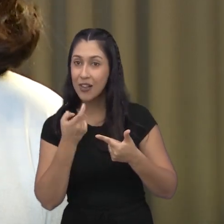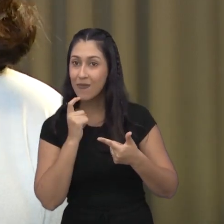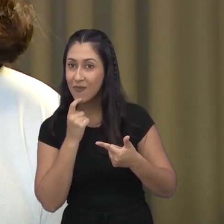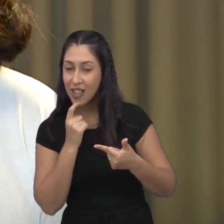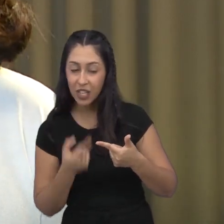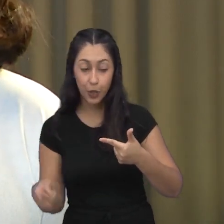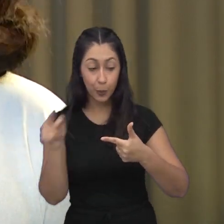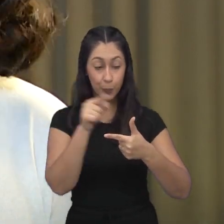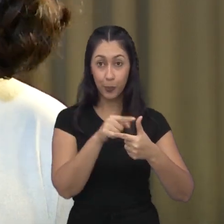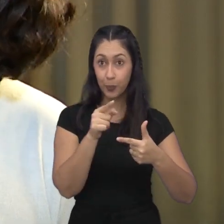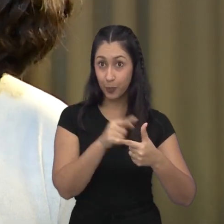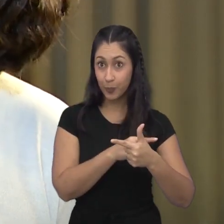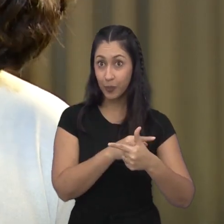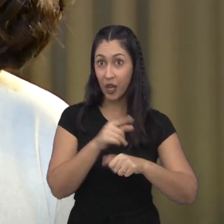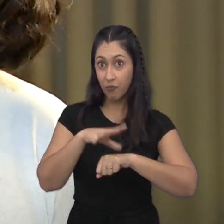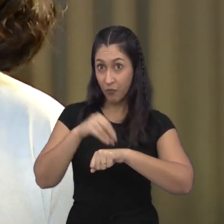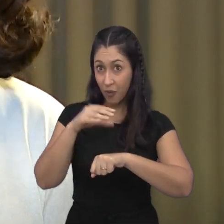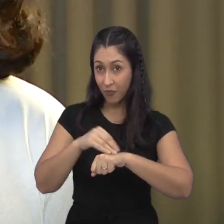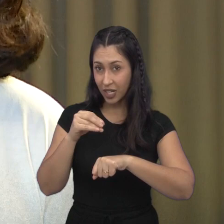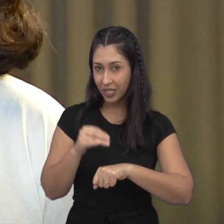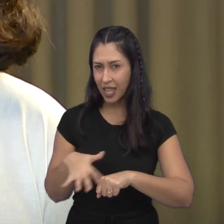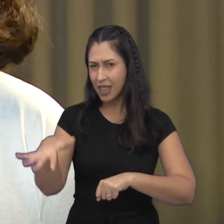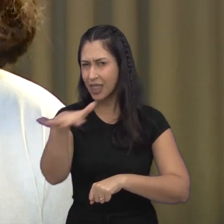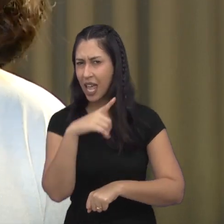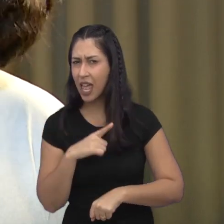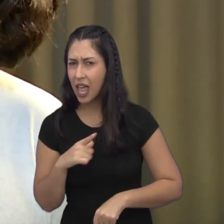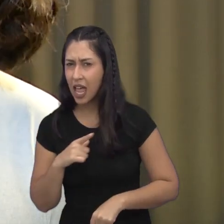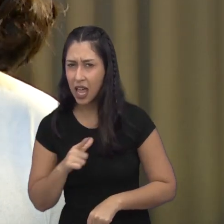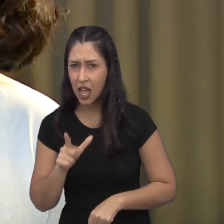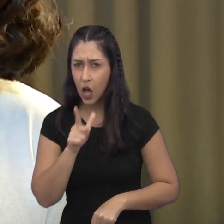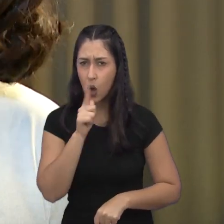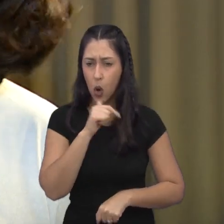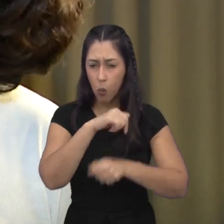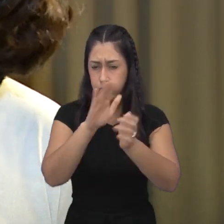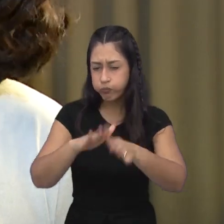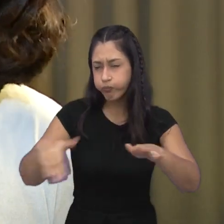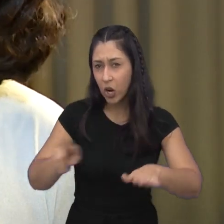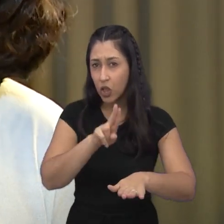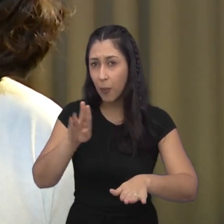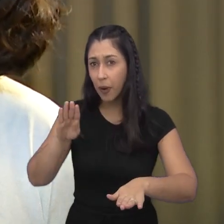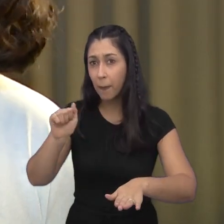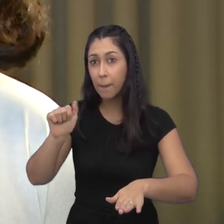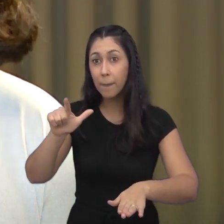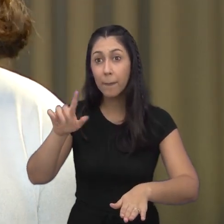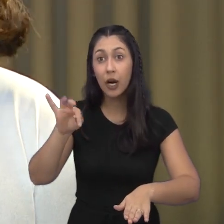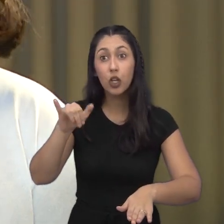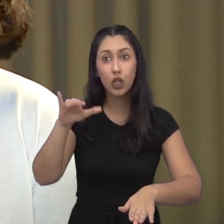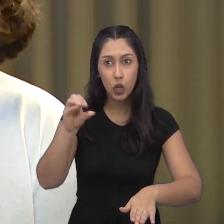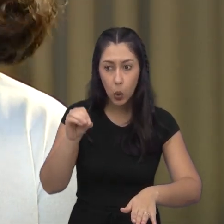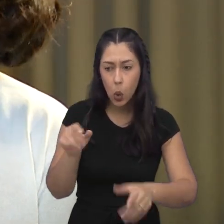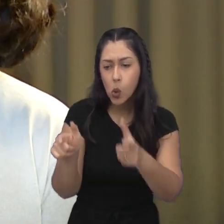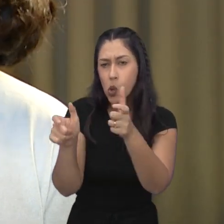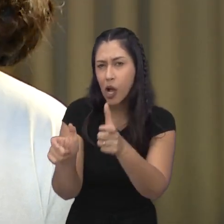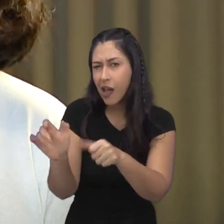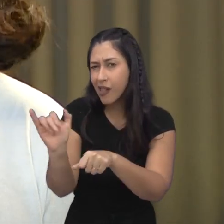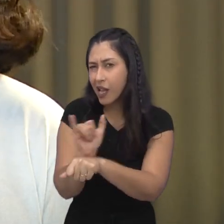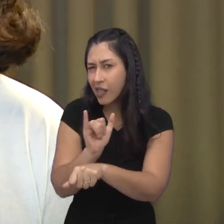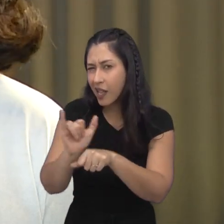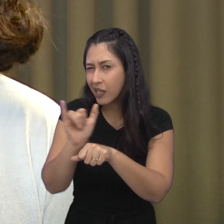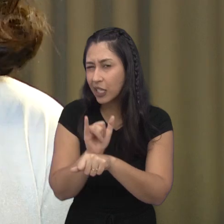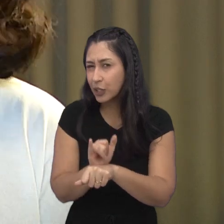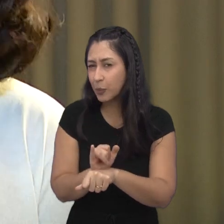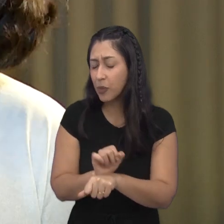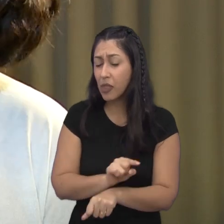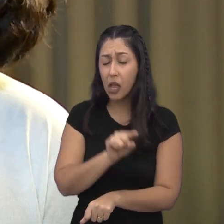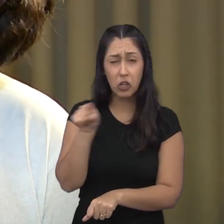entrou. E ali tem o Mar Báltico, que é um ponto de estratégia para comércios de produtos. A Rússia tem ali